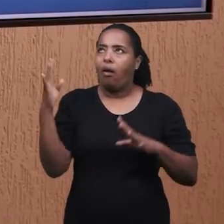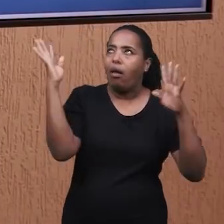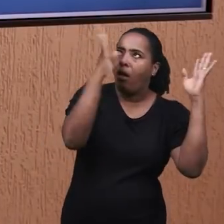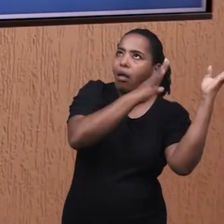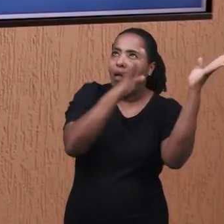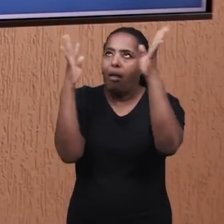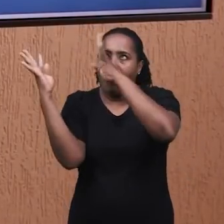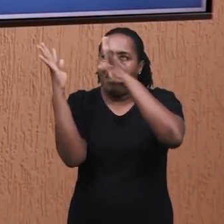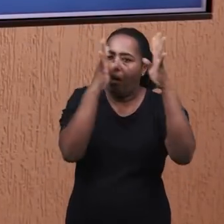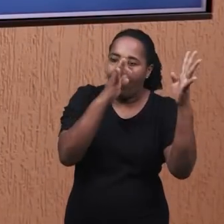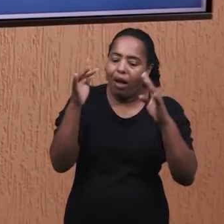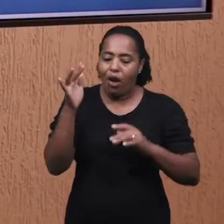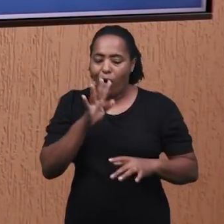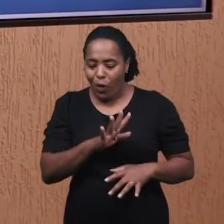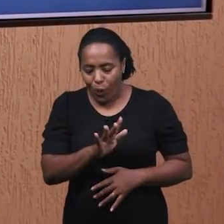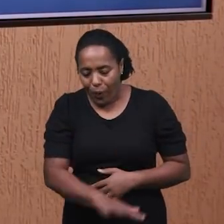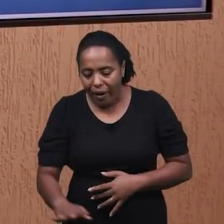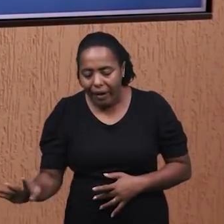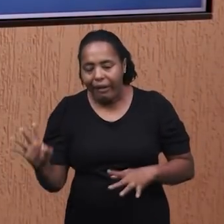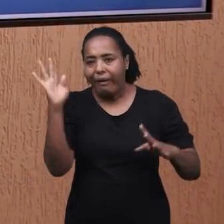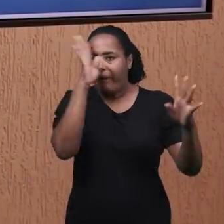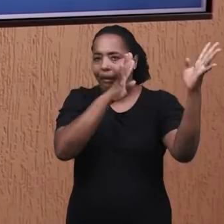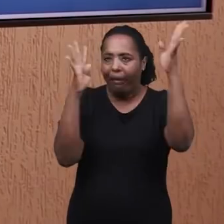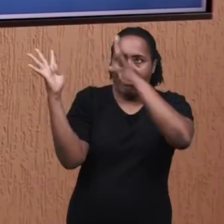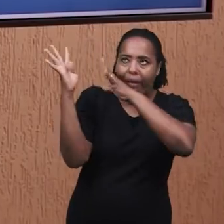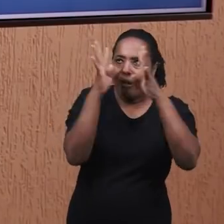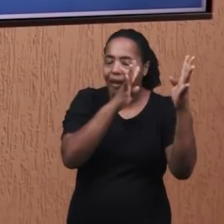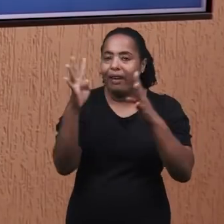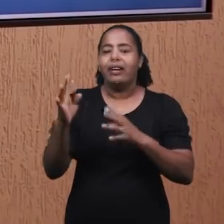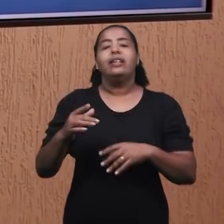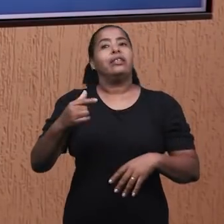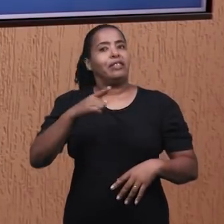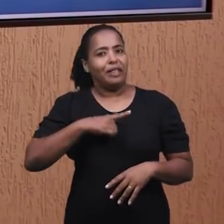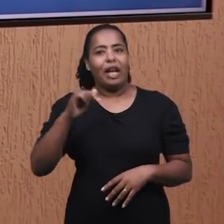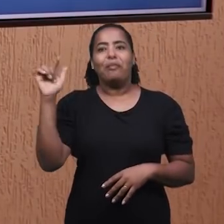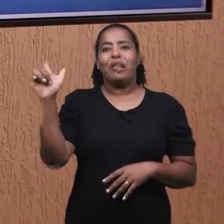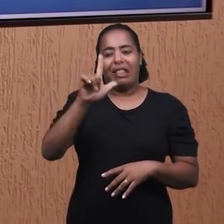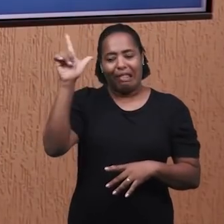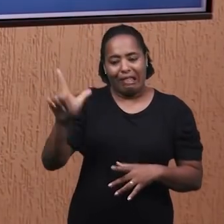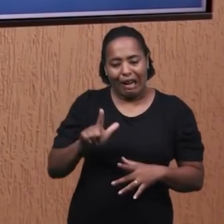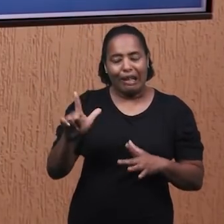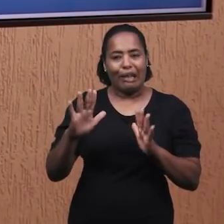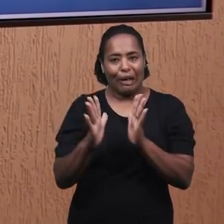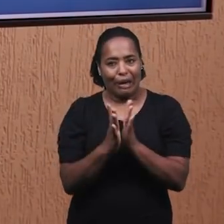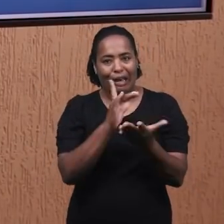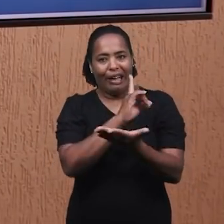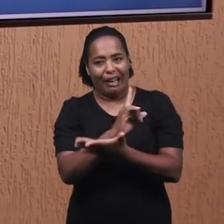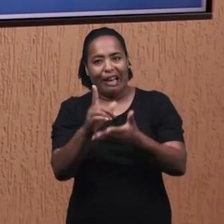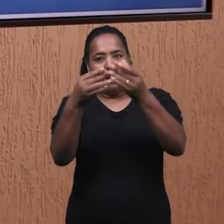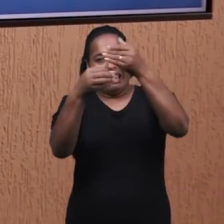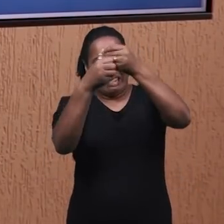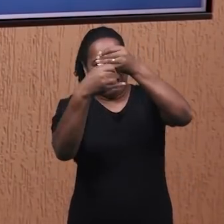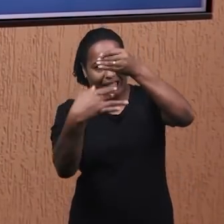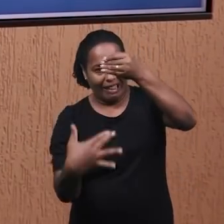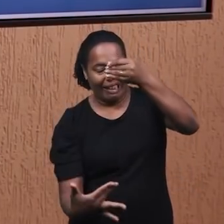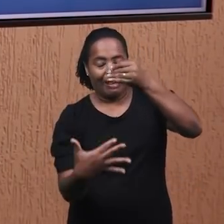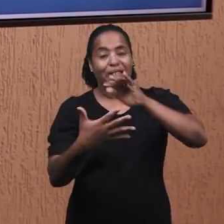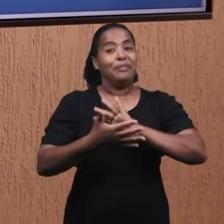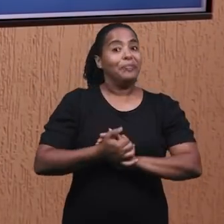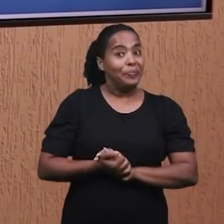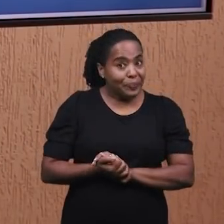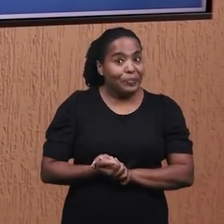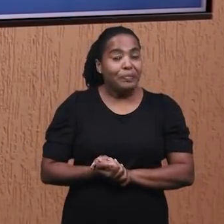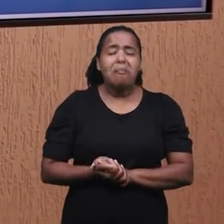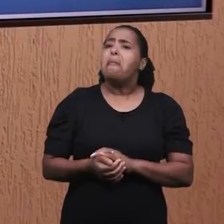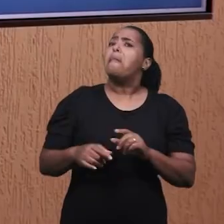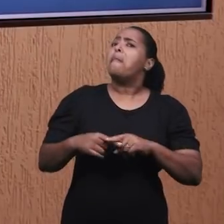criança totalmente desatenta. Então nós temos na literatura muito antiga relatos sobre isso. E na